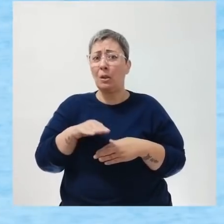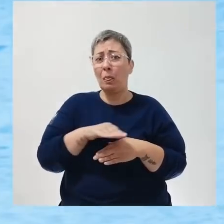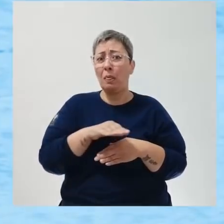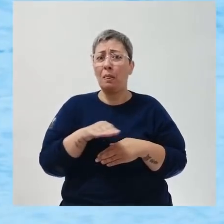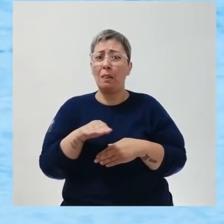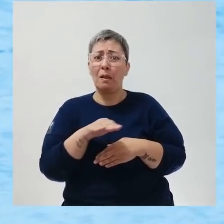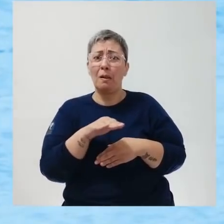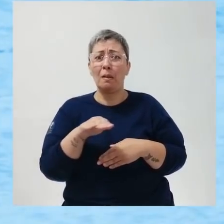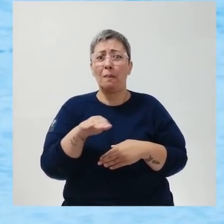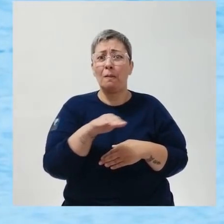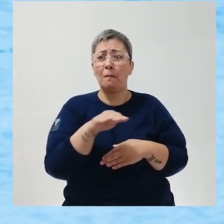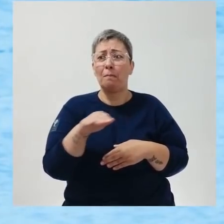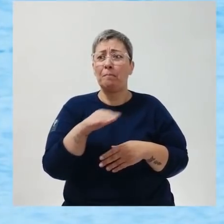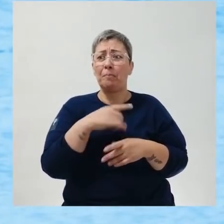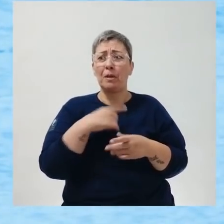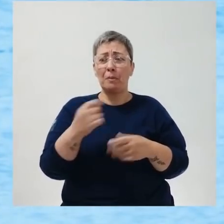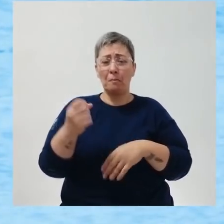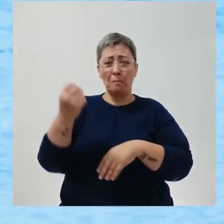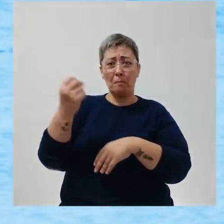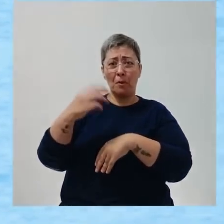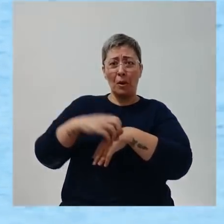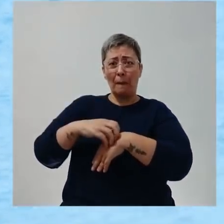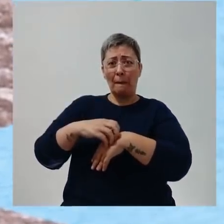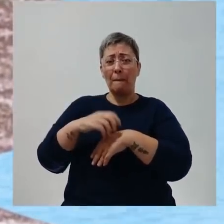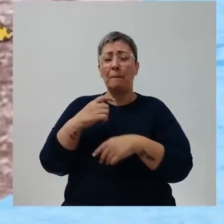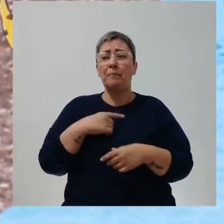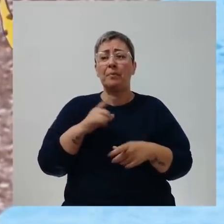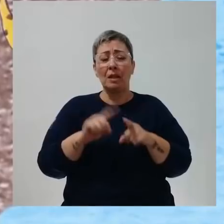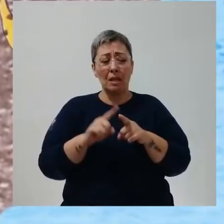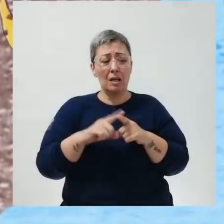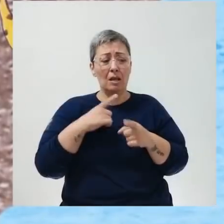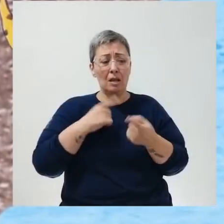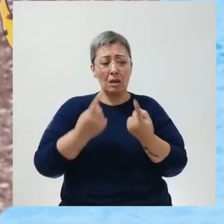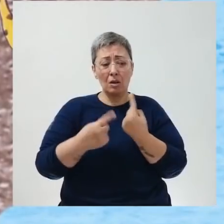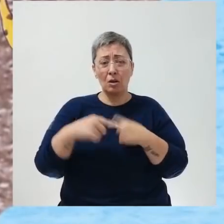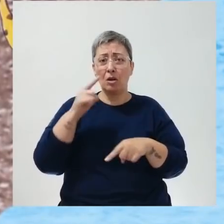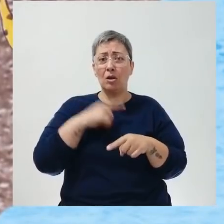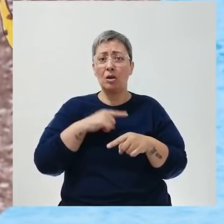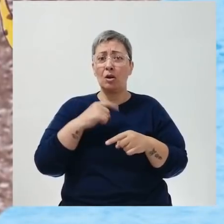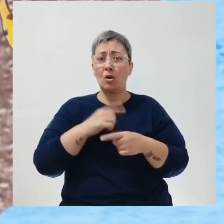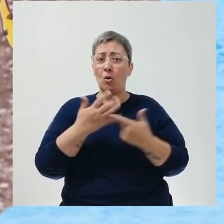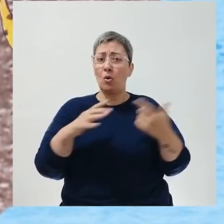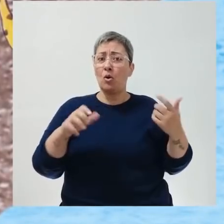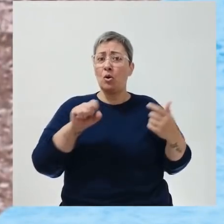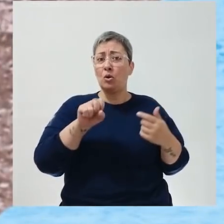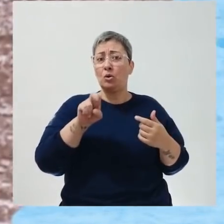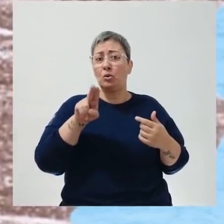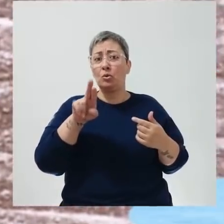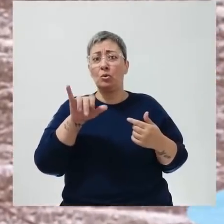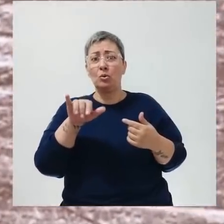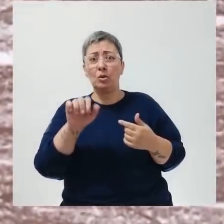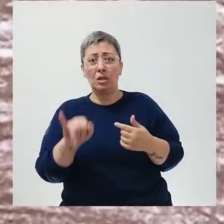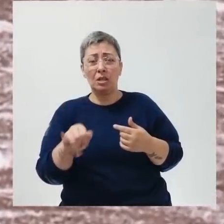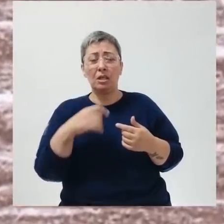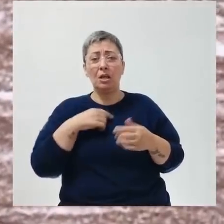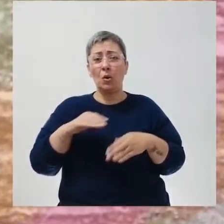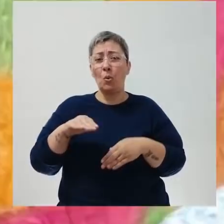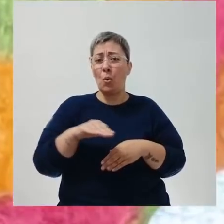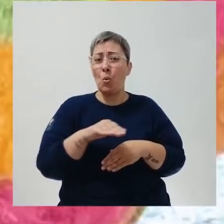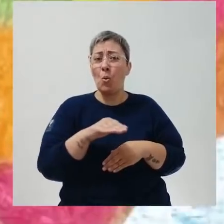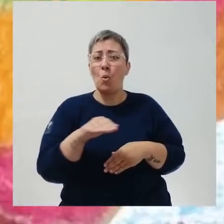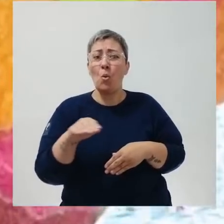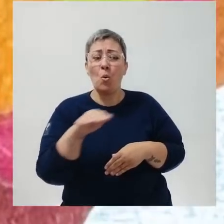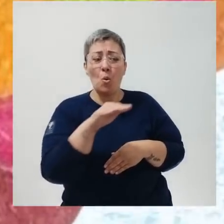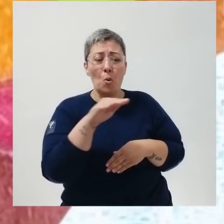rastejando pela terra após ter sido picado. Ele havia se tornado uma grande sucuri, que saiu rastejando